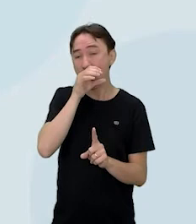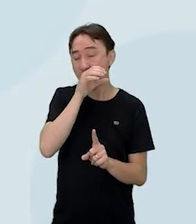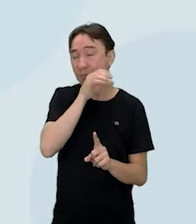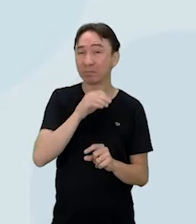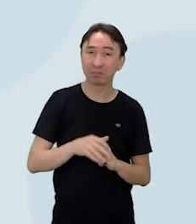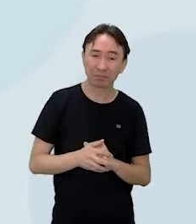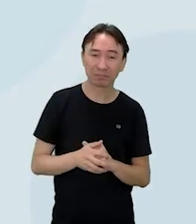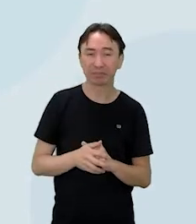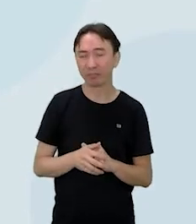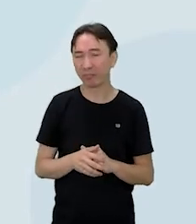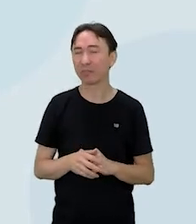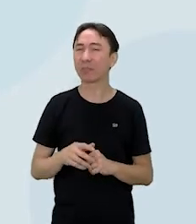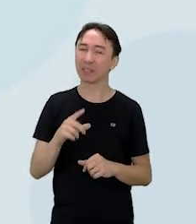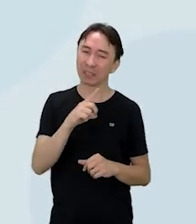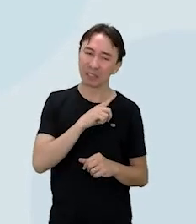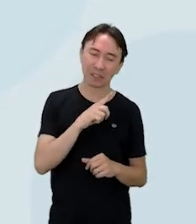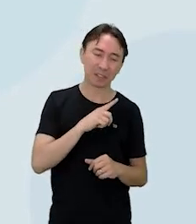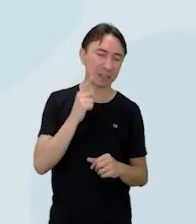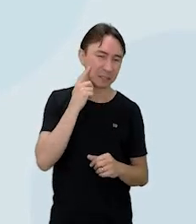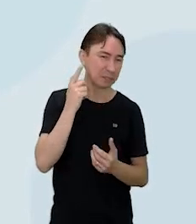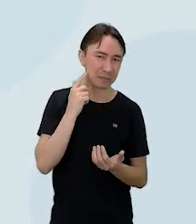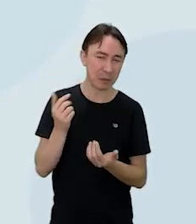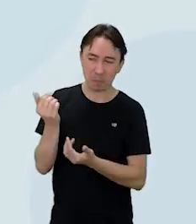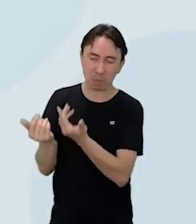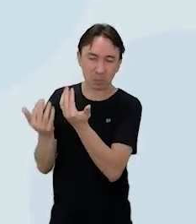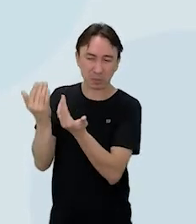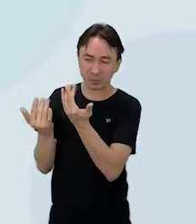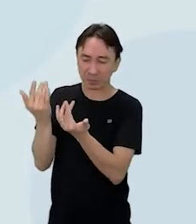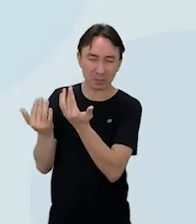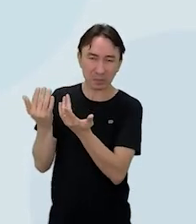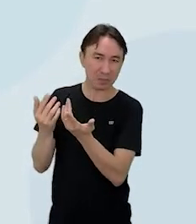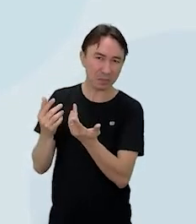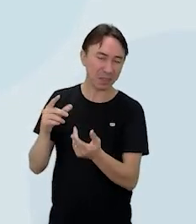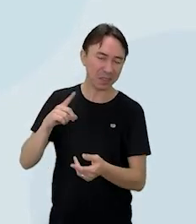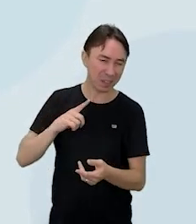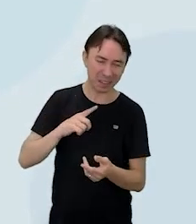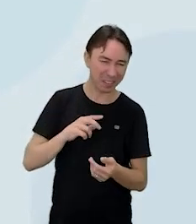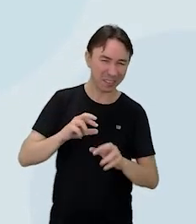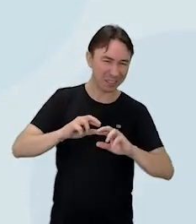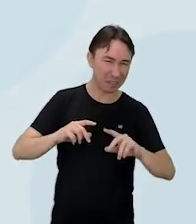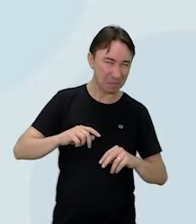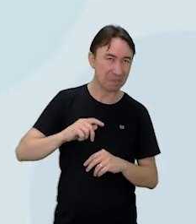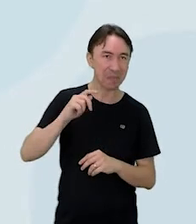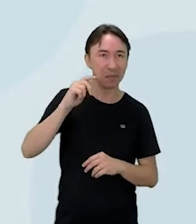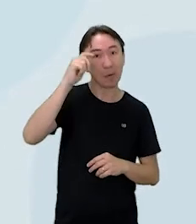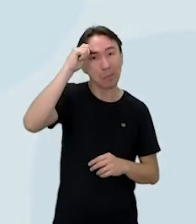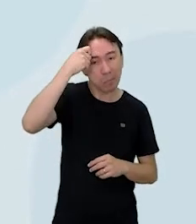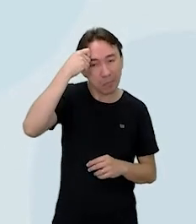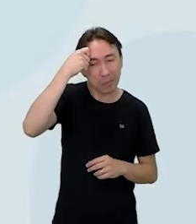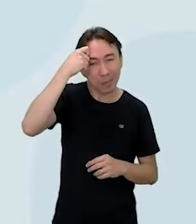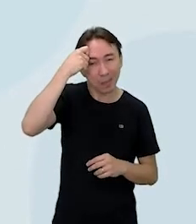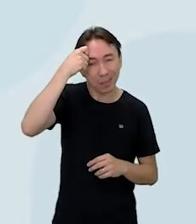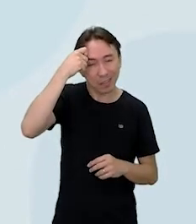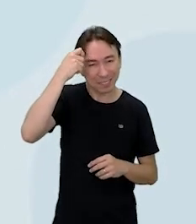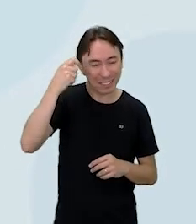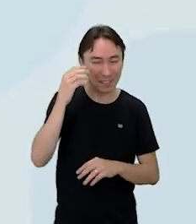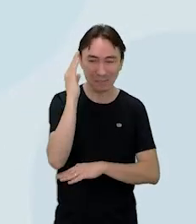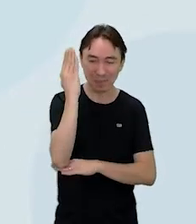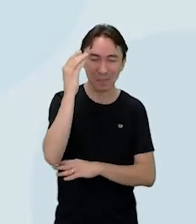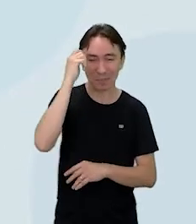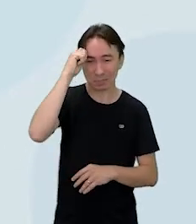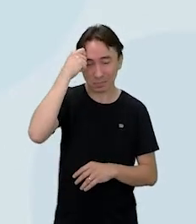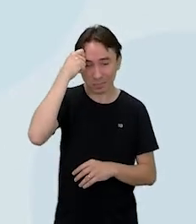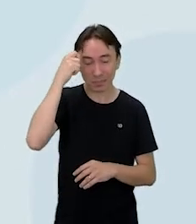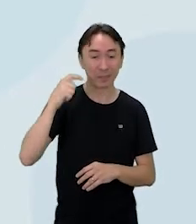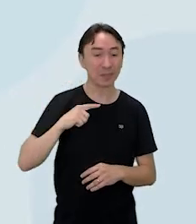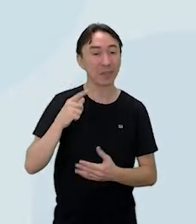geralmente vai carvão ou uma outra fonte de calor, esse calor vai fazer com que o calcário se decomponha